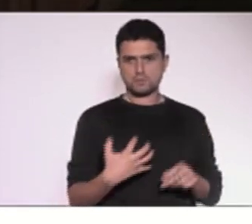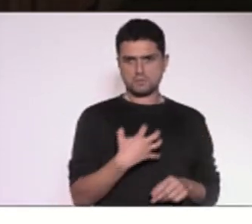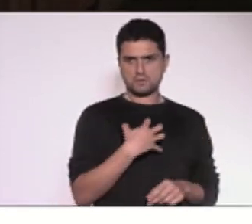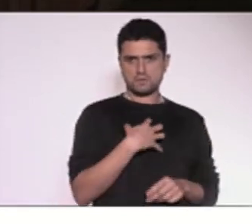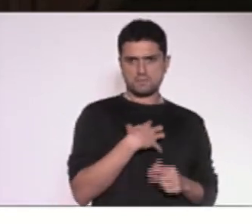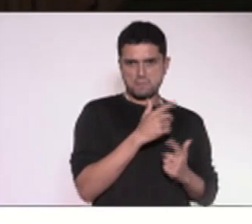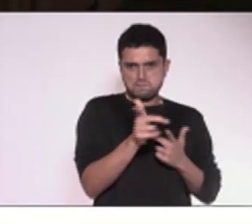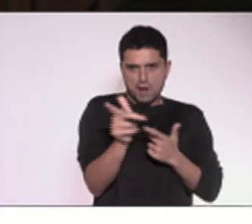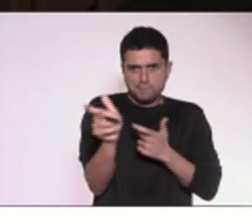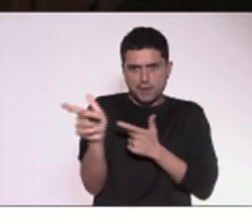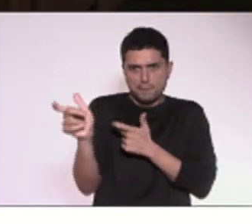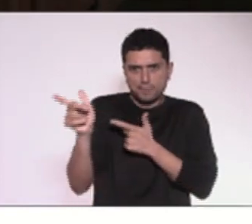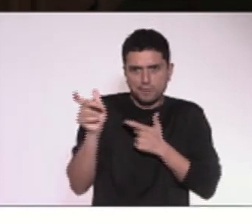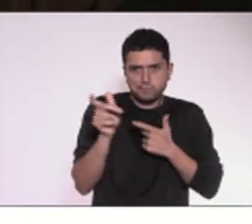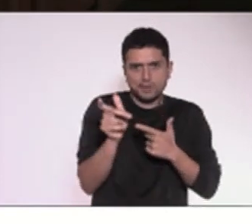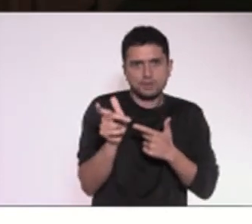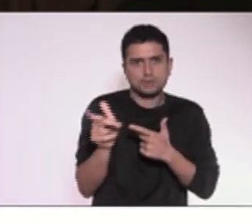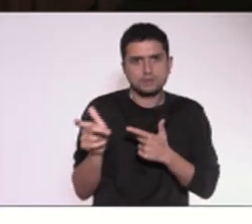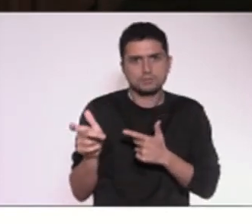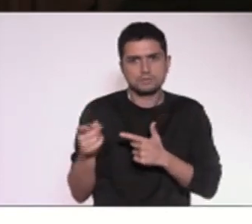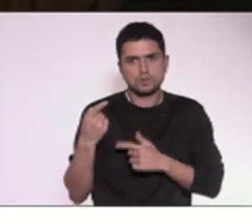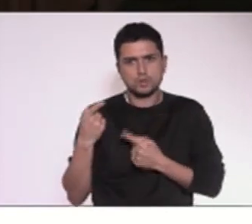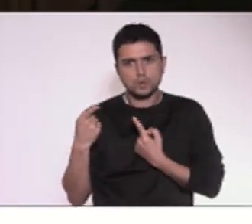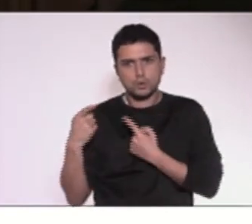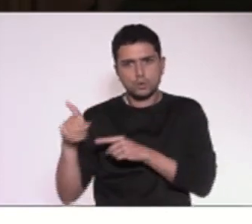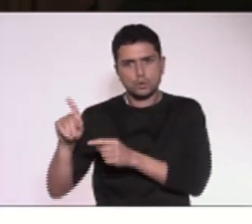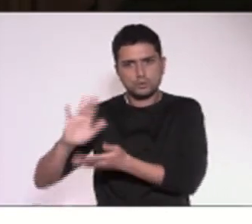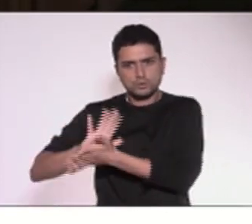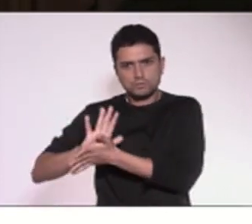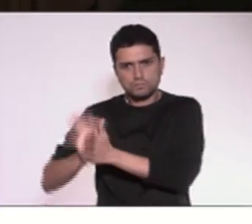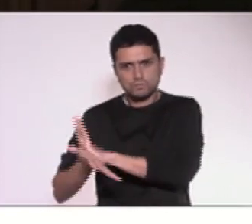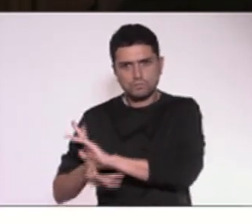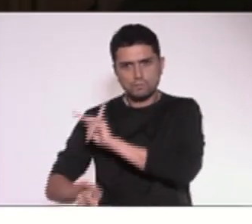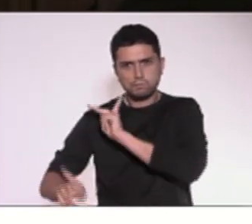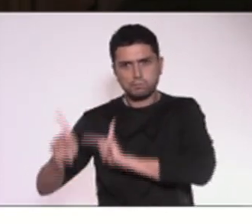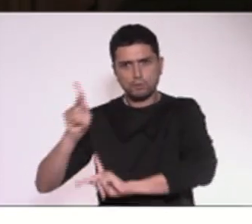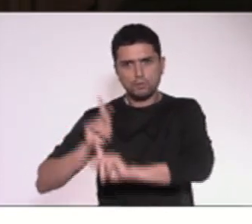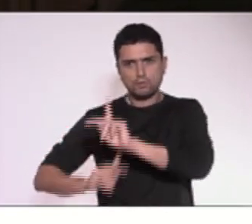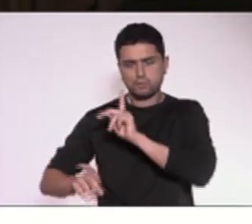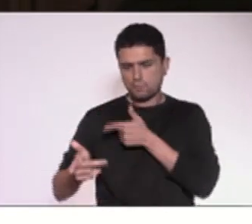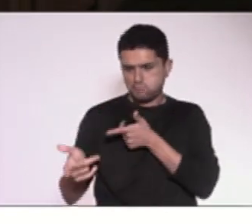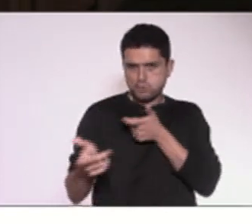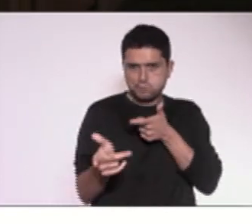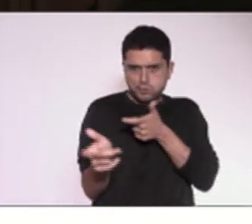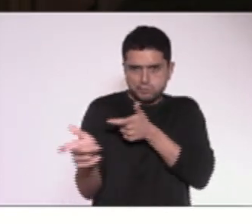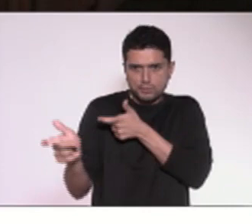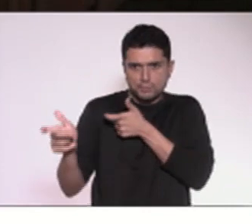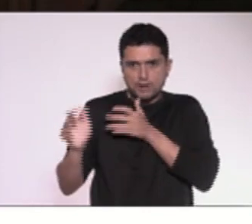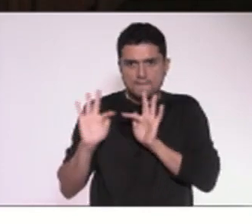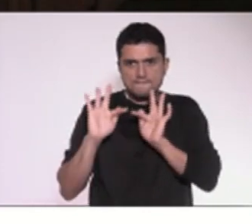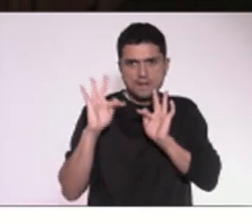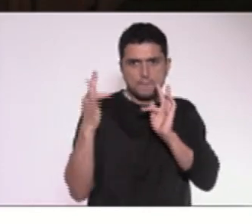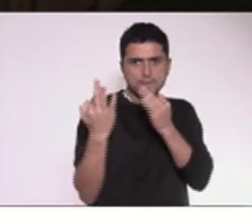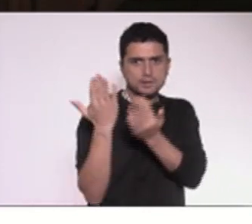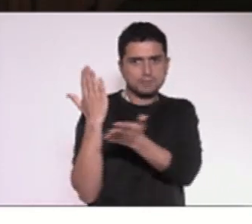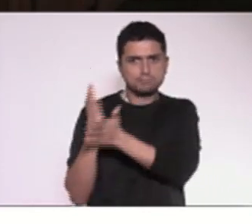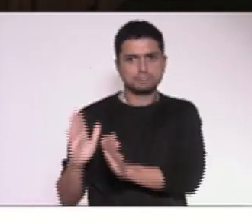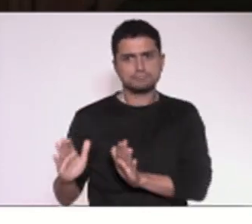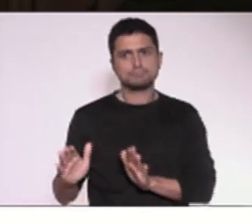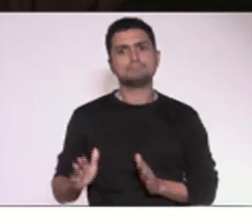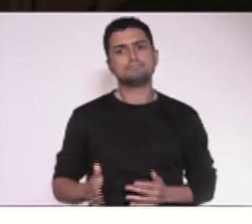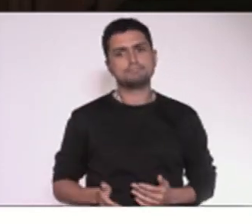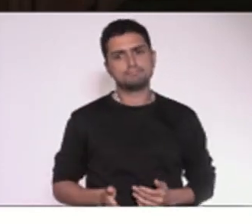cooptando os pobres para a morte e destruindo as famílias nas